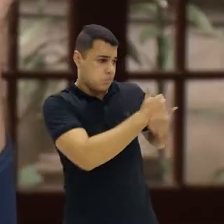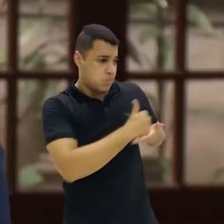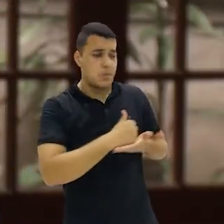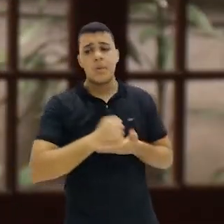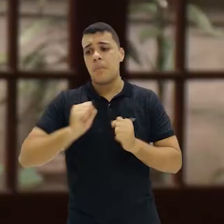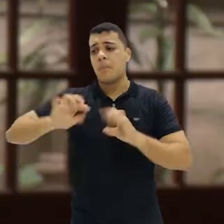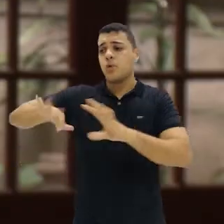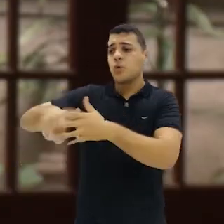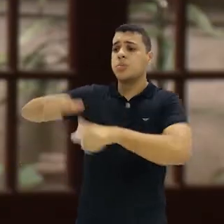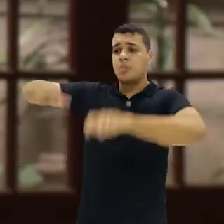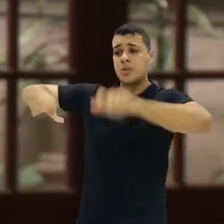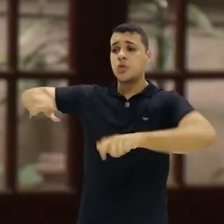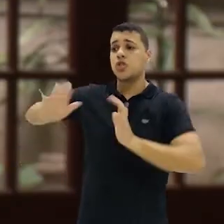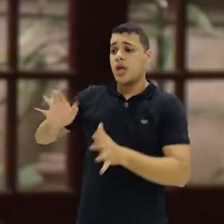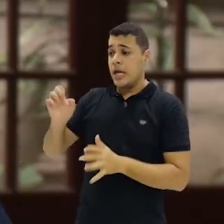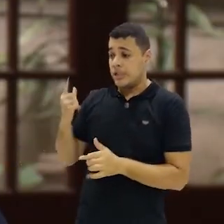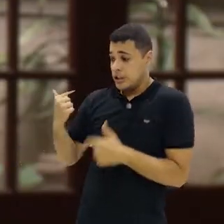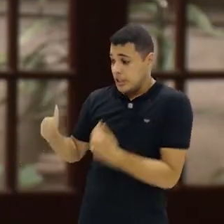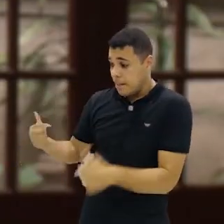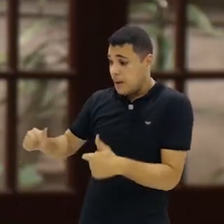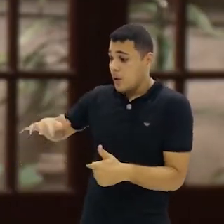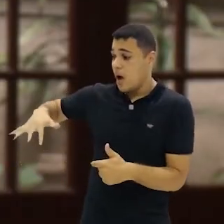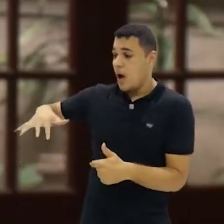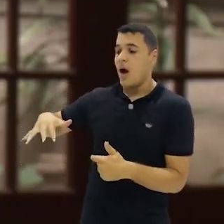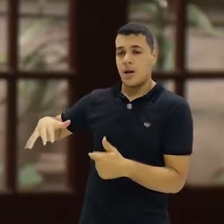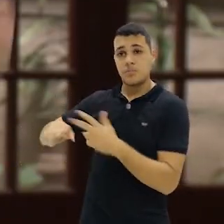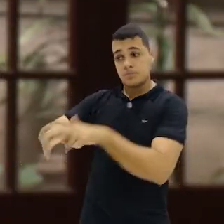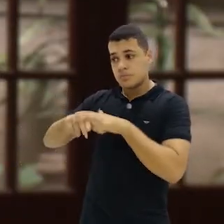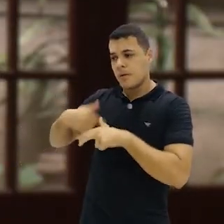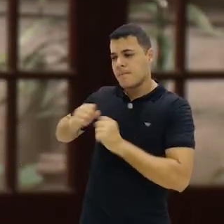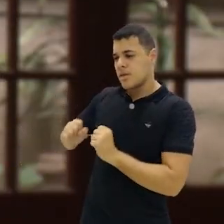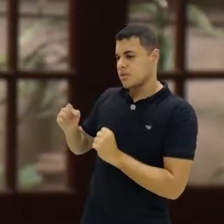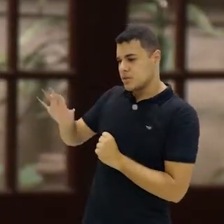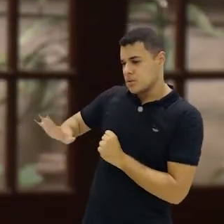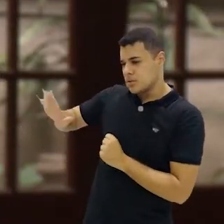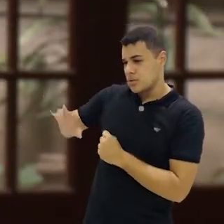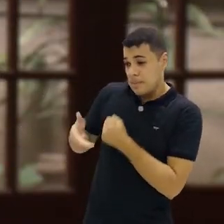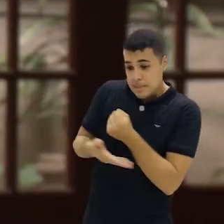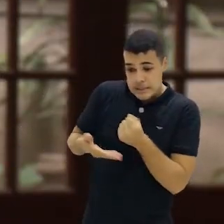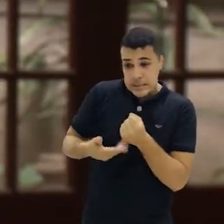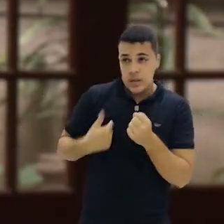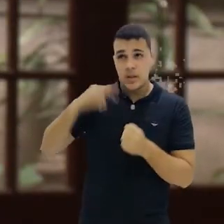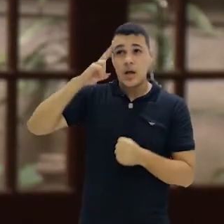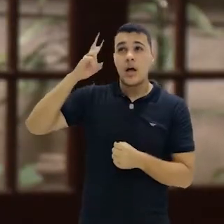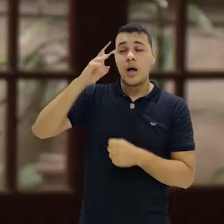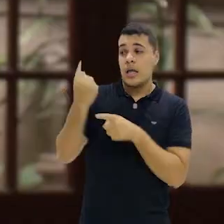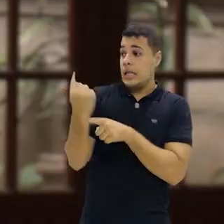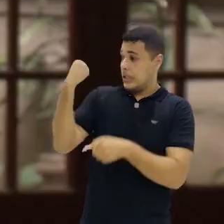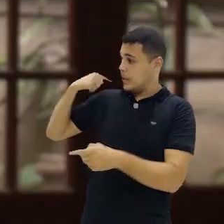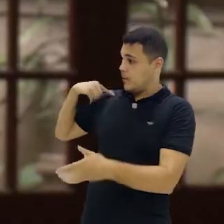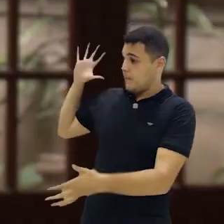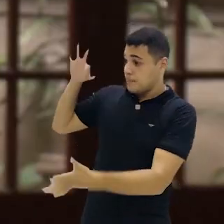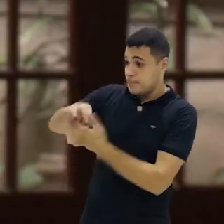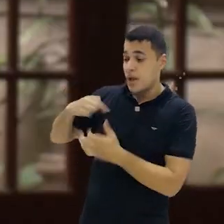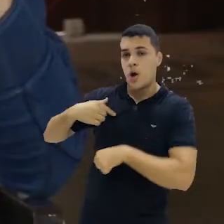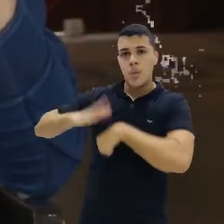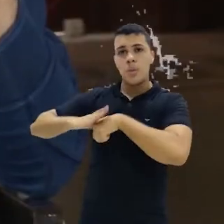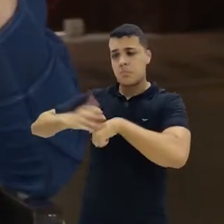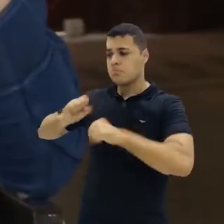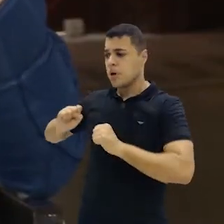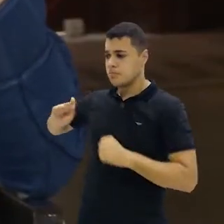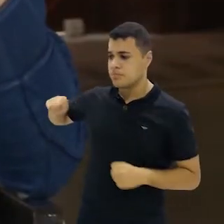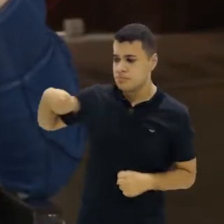de registro passados, eu classifico essas pessoas como expostas ou não expostas à questão de interesse. Esse uso